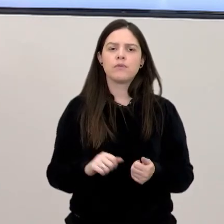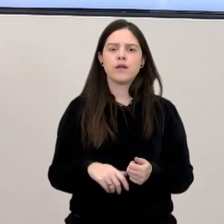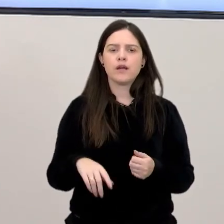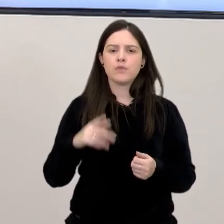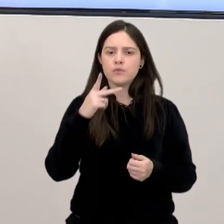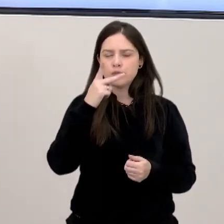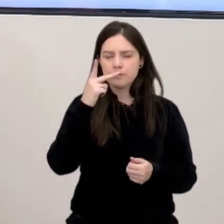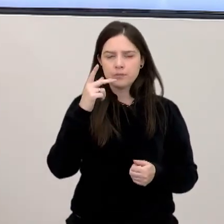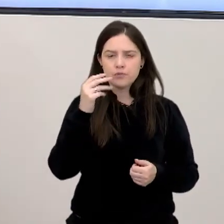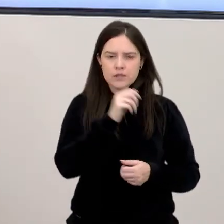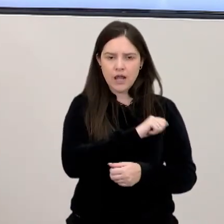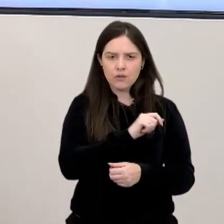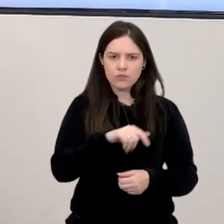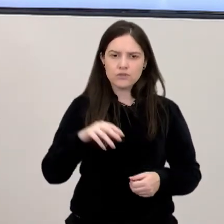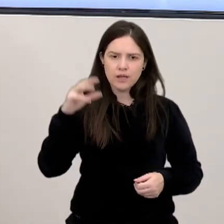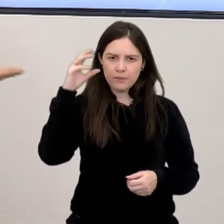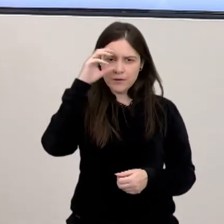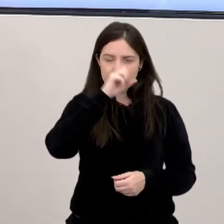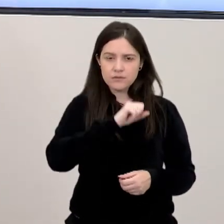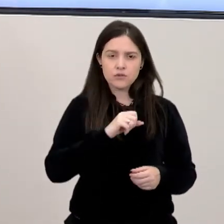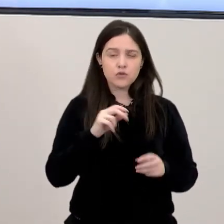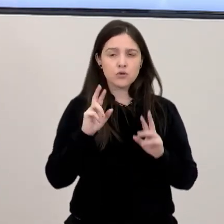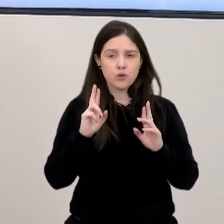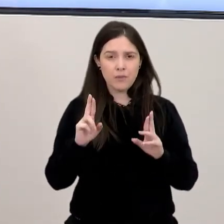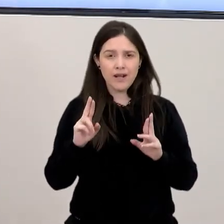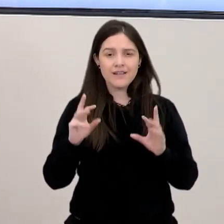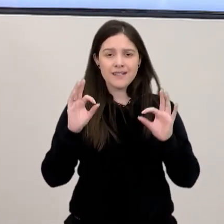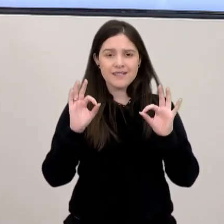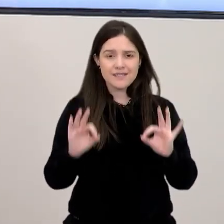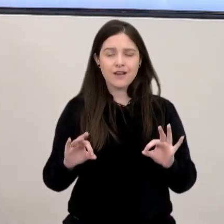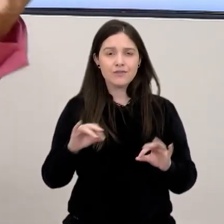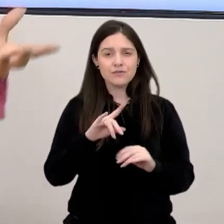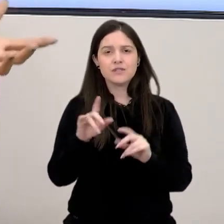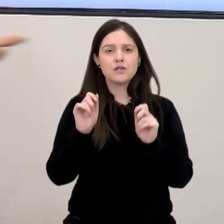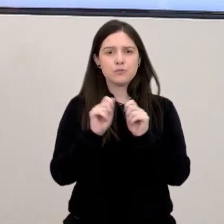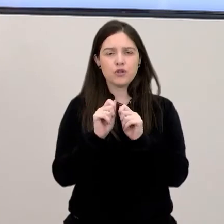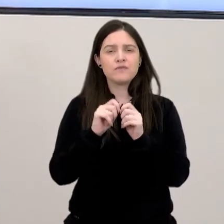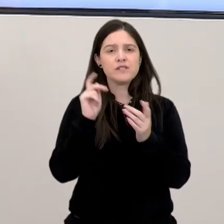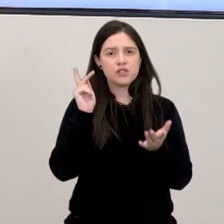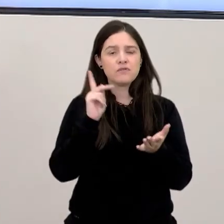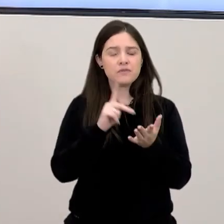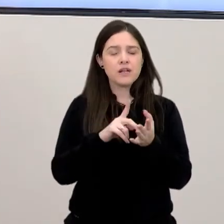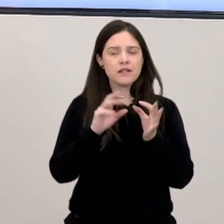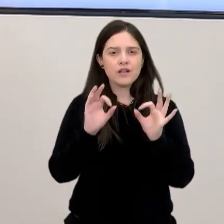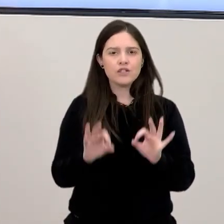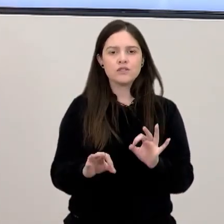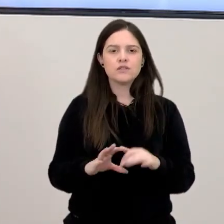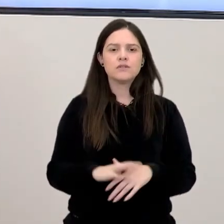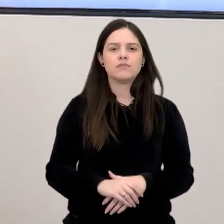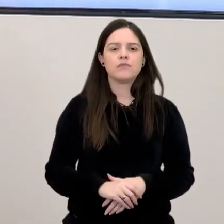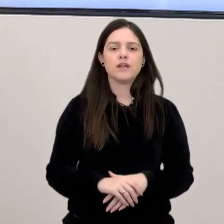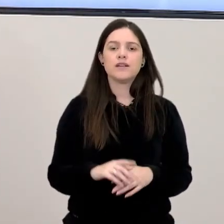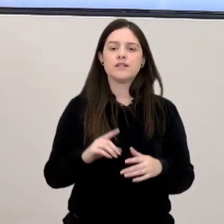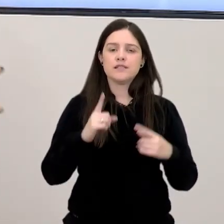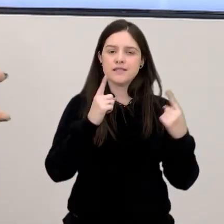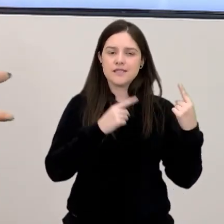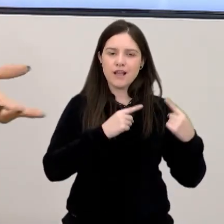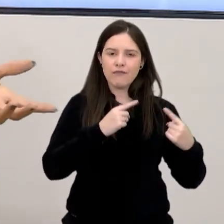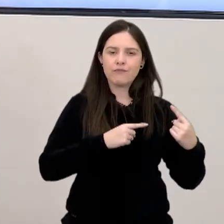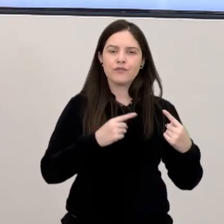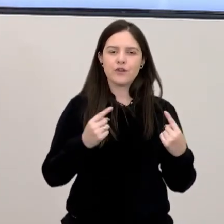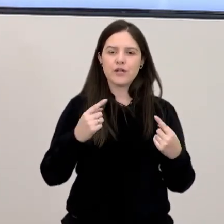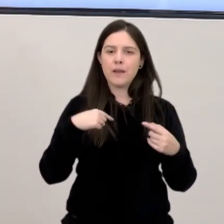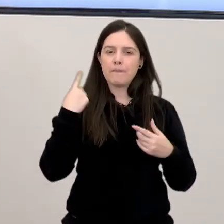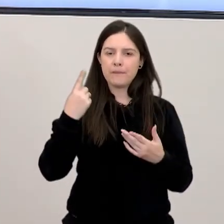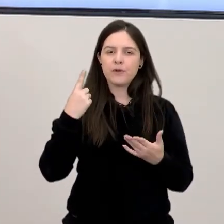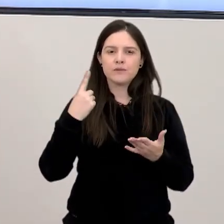coisa legal. Vai que dá certo e vocês podem fazer de verdade um equipamento desse, né, um pouco aprimorado, para a